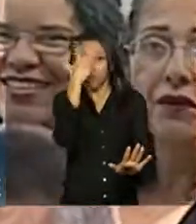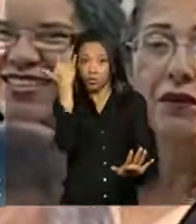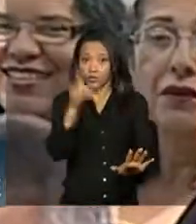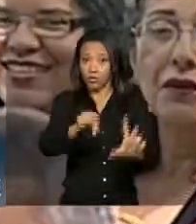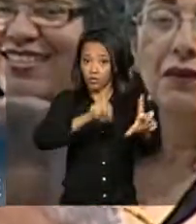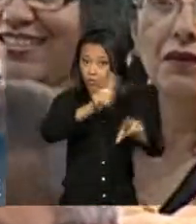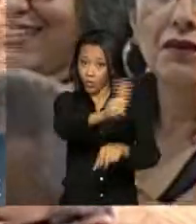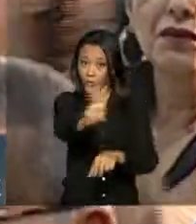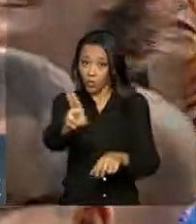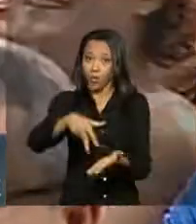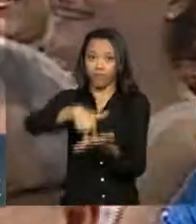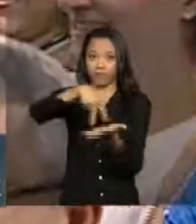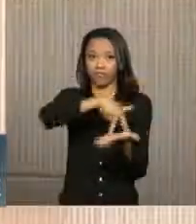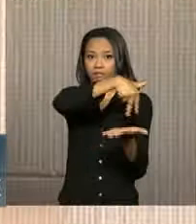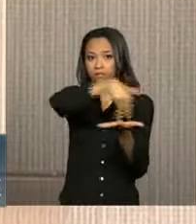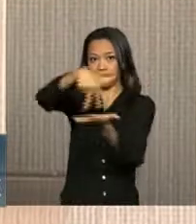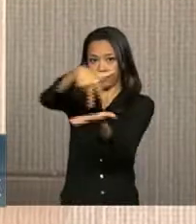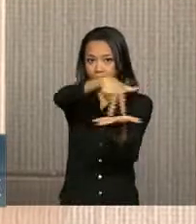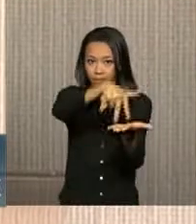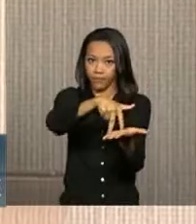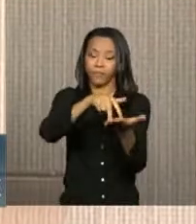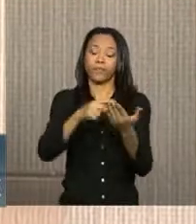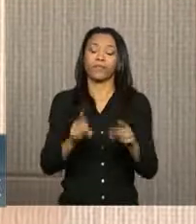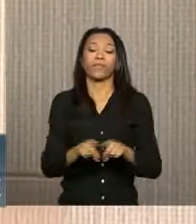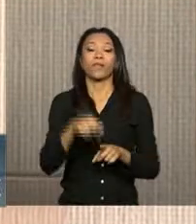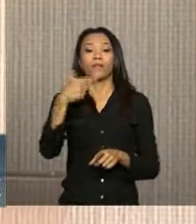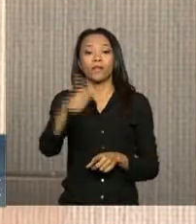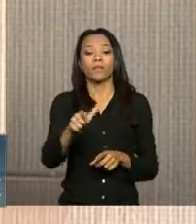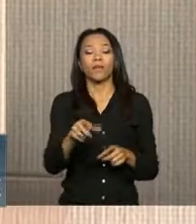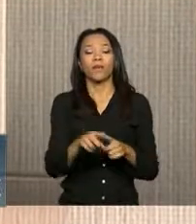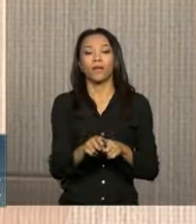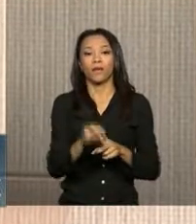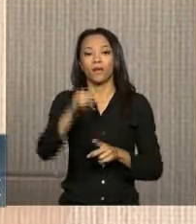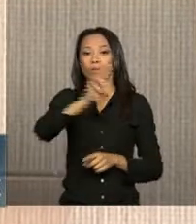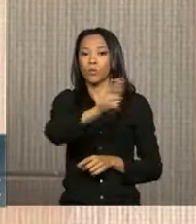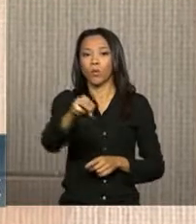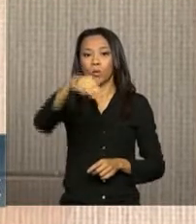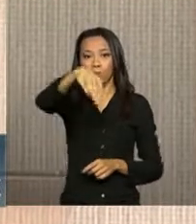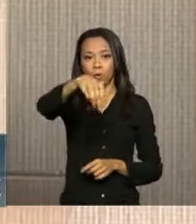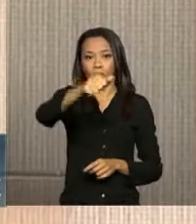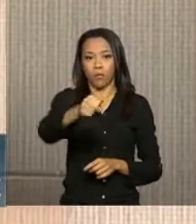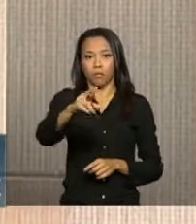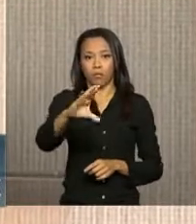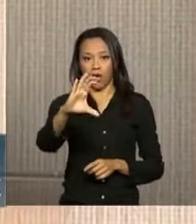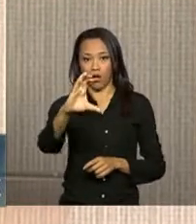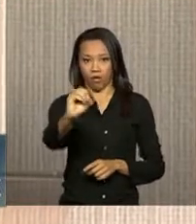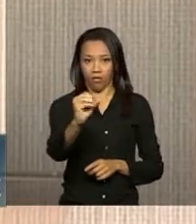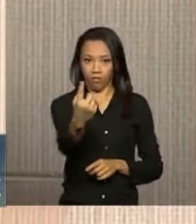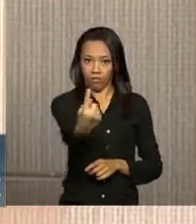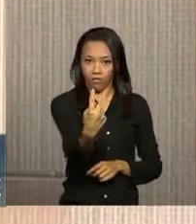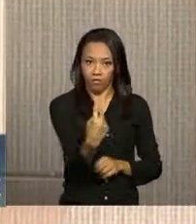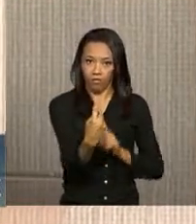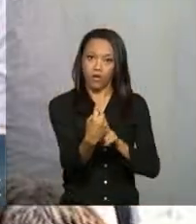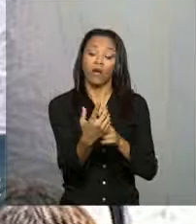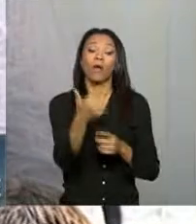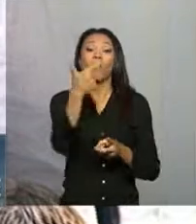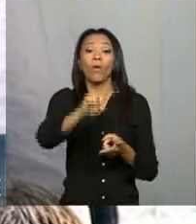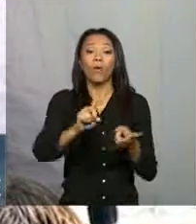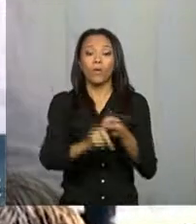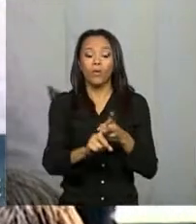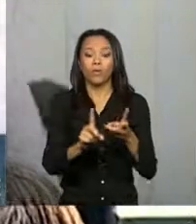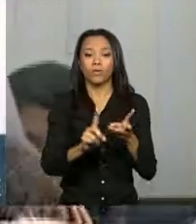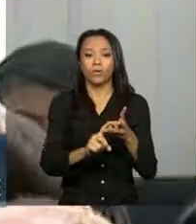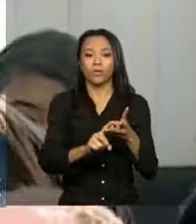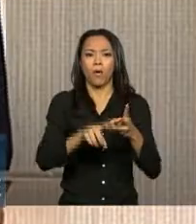itabom movimento nacional de meninos e meninas de rua marco antônio da silva souza movimento